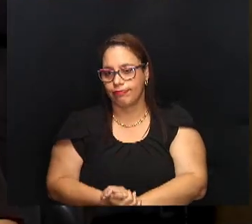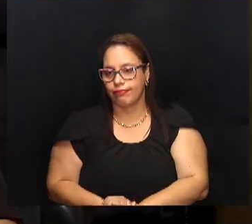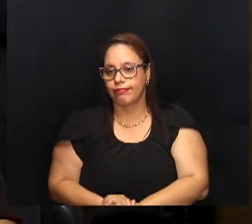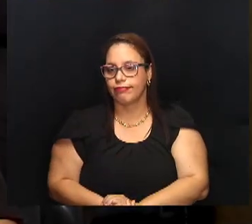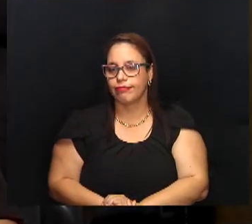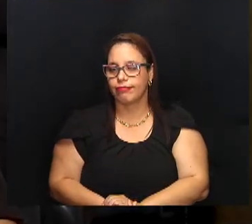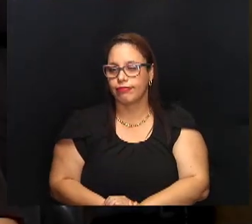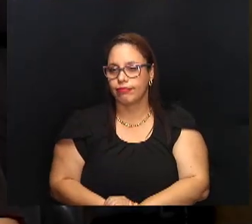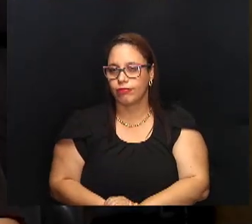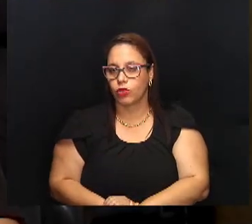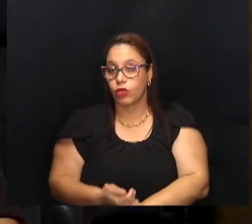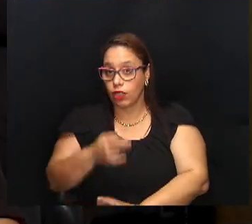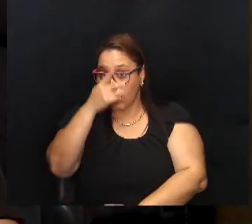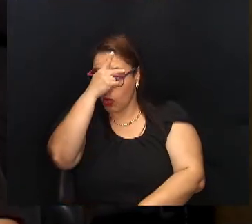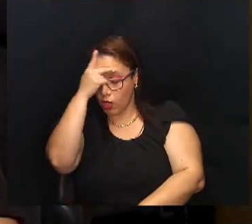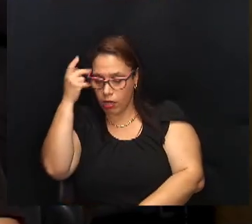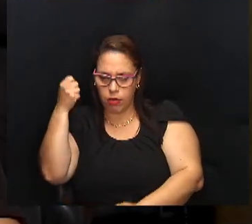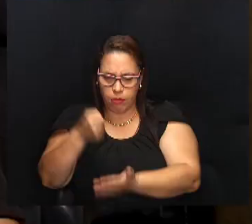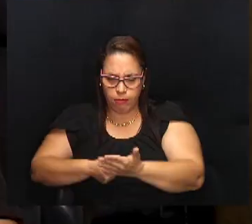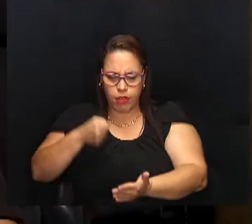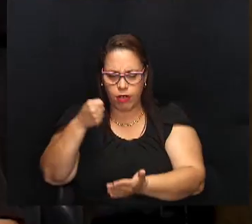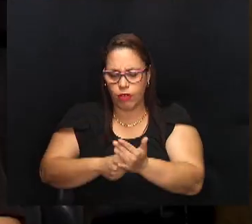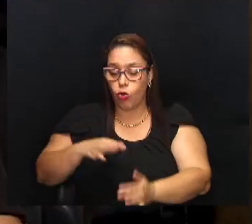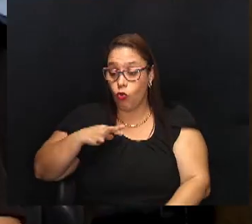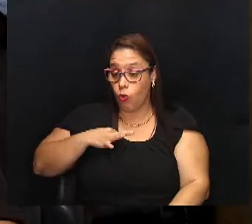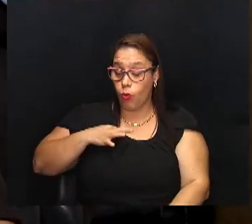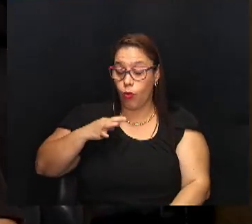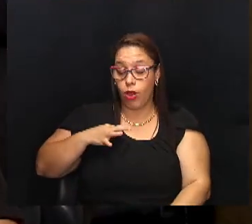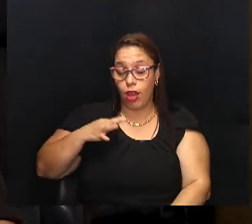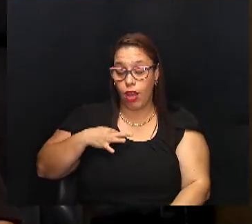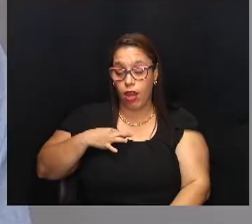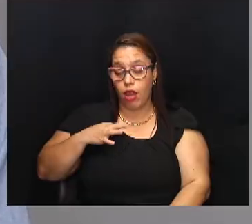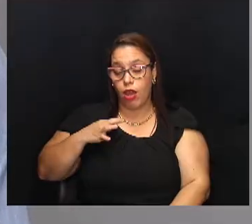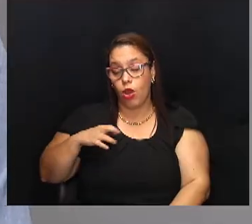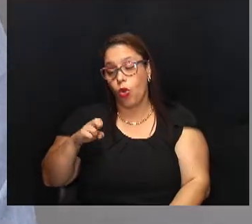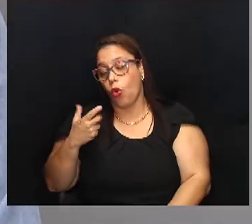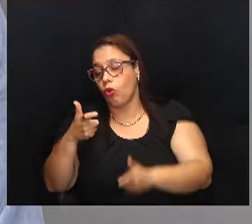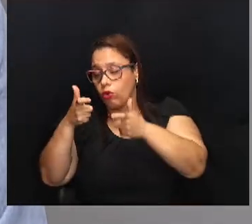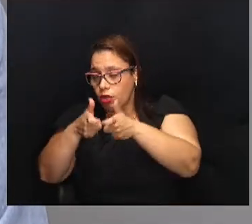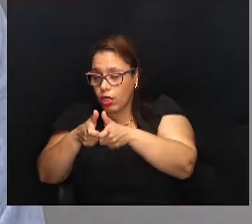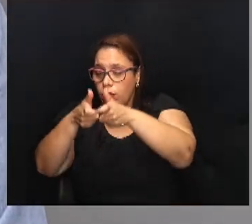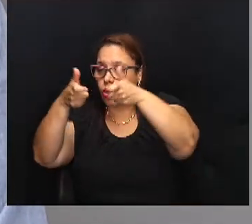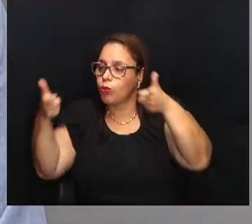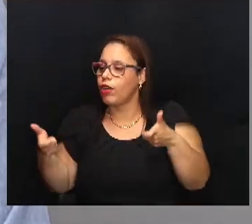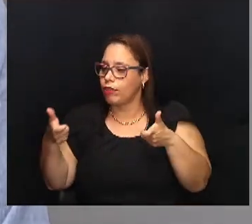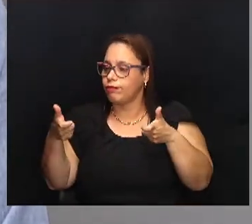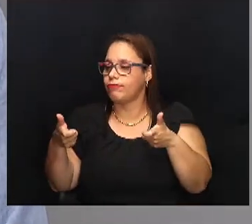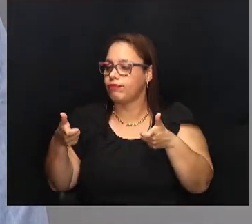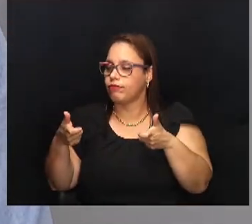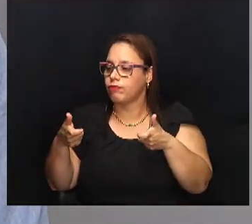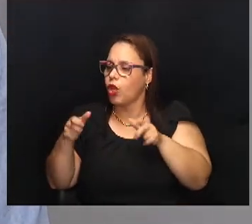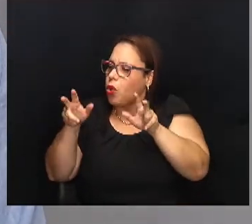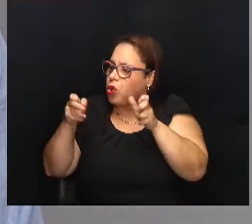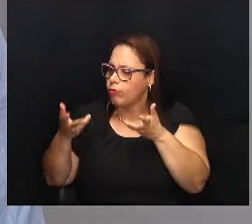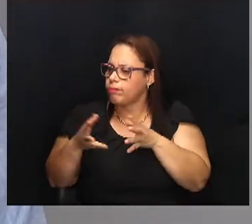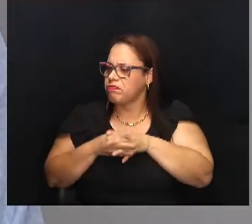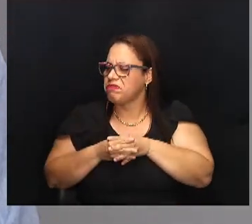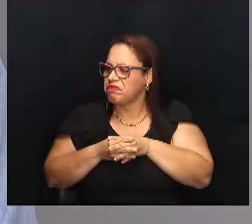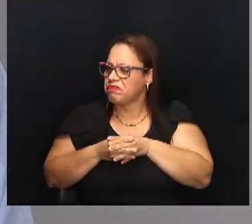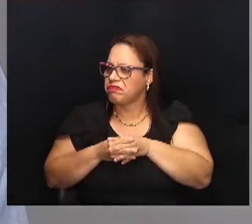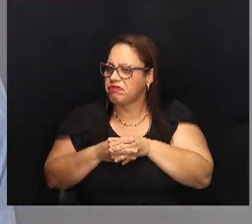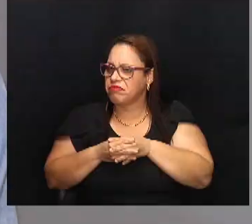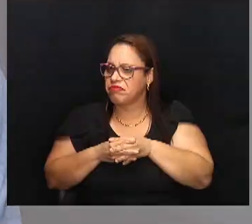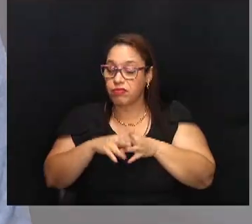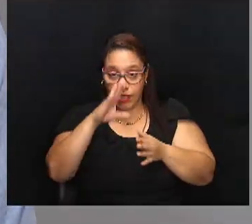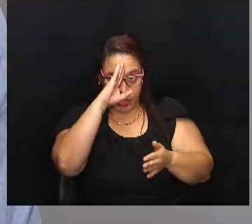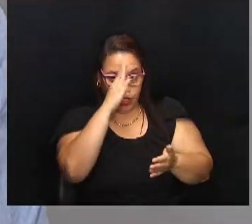de ter mais pessoas atuando aqui, mais voluntários, ou um espaço maior, algo do tipo? Eu acredito que essa